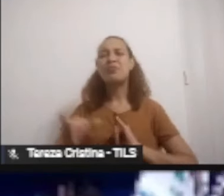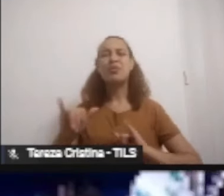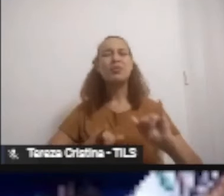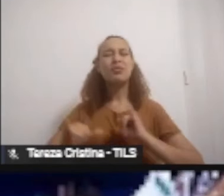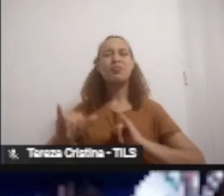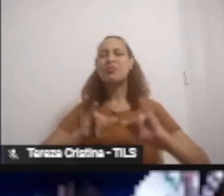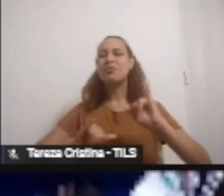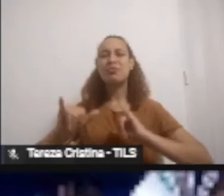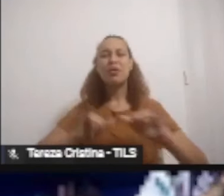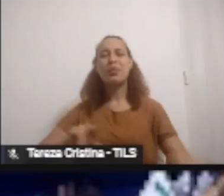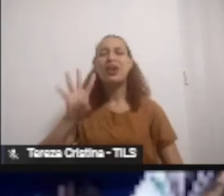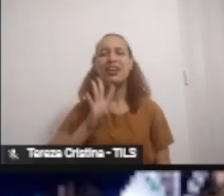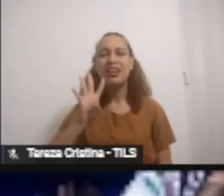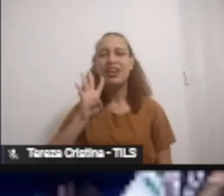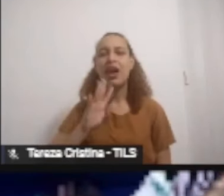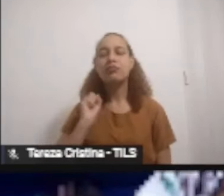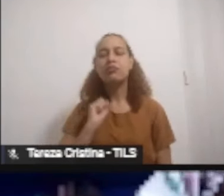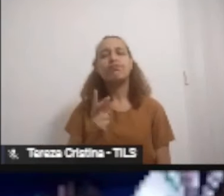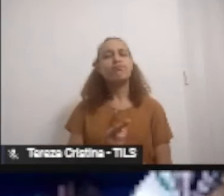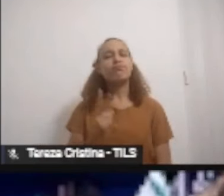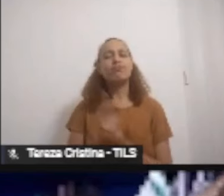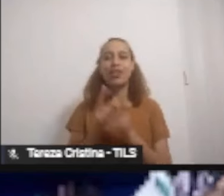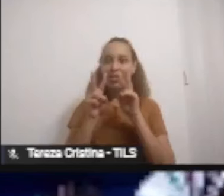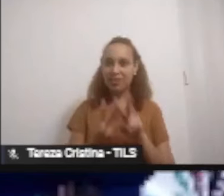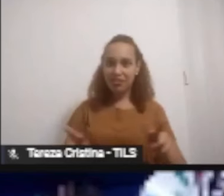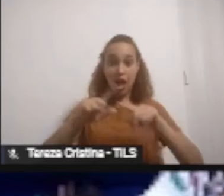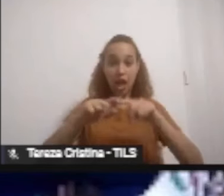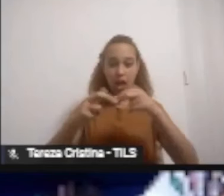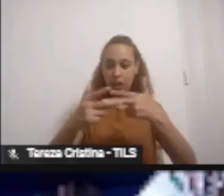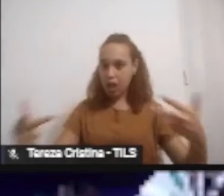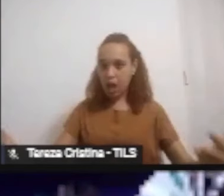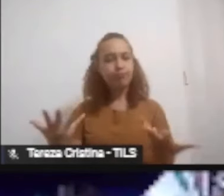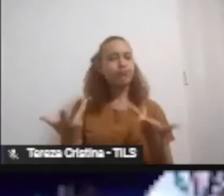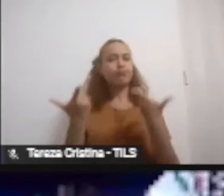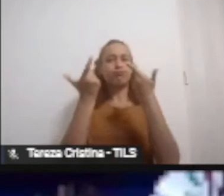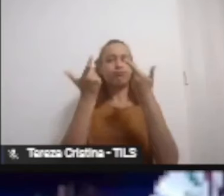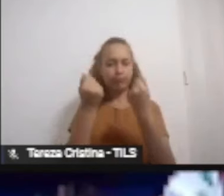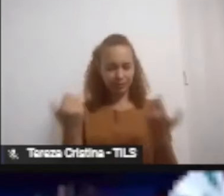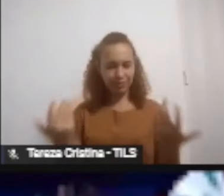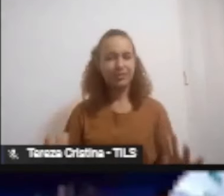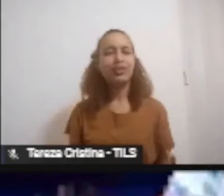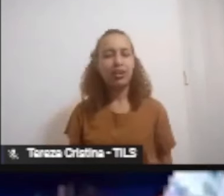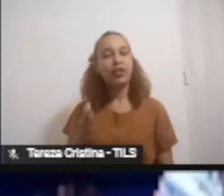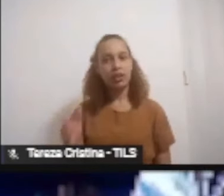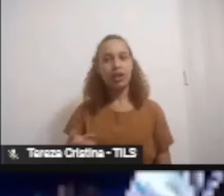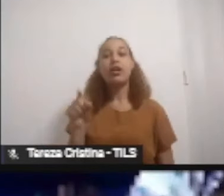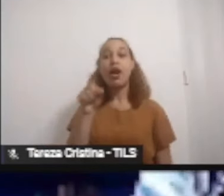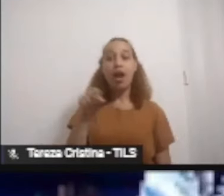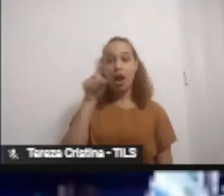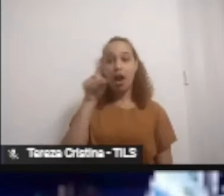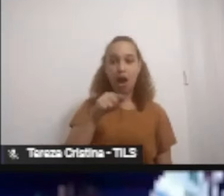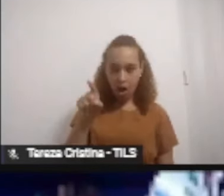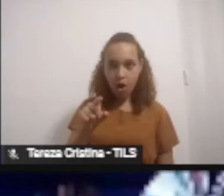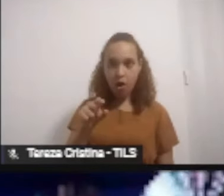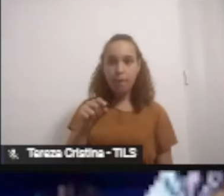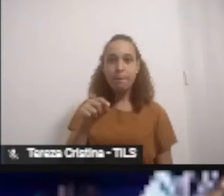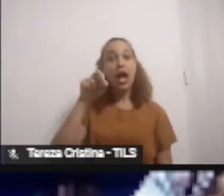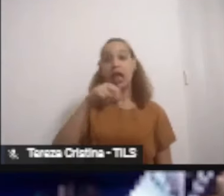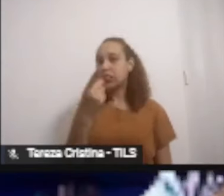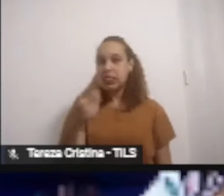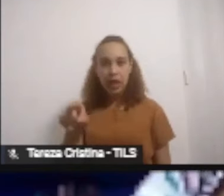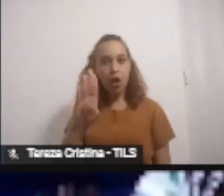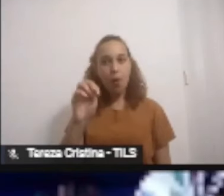e ver os materiais deles, que são coisas incríveis. Então vamos lá, ó, @ Não Bata Eduk, sigam,